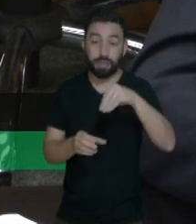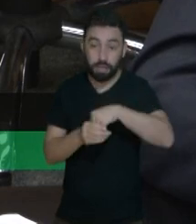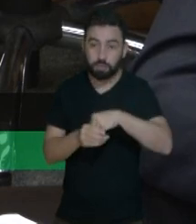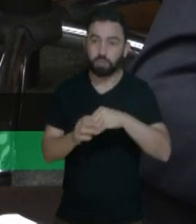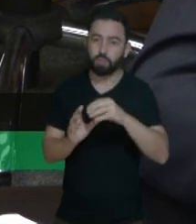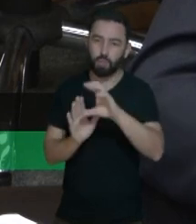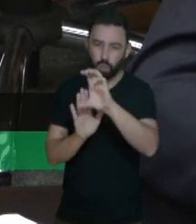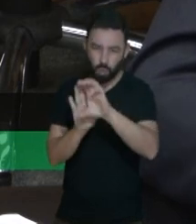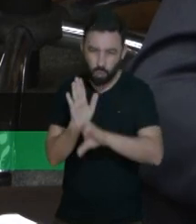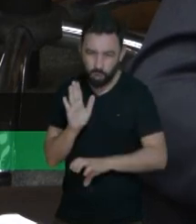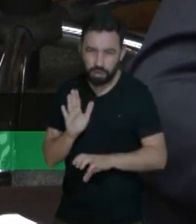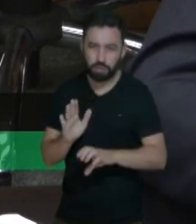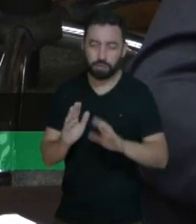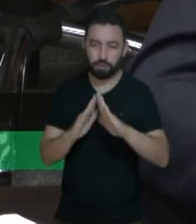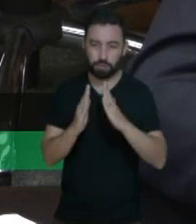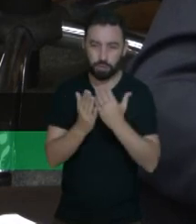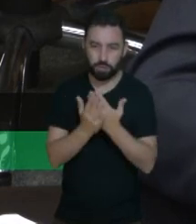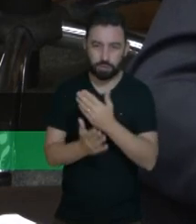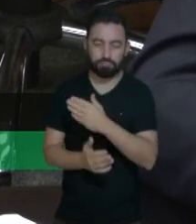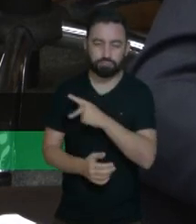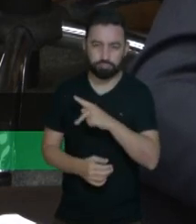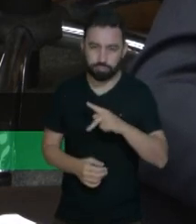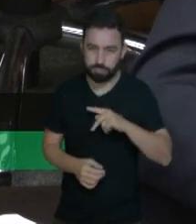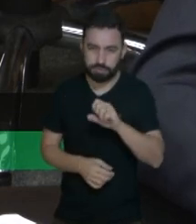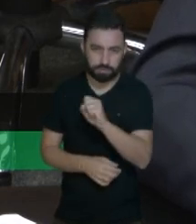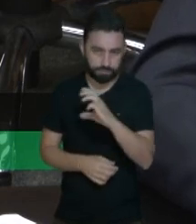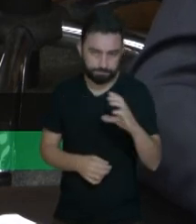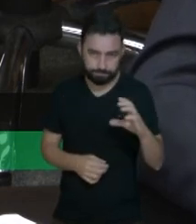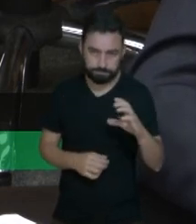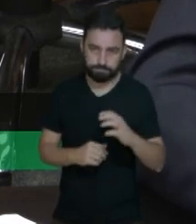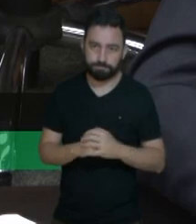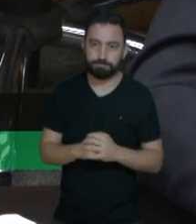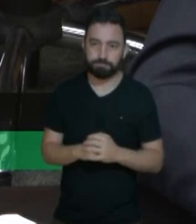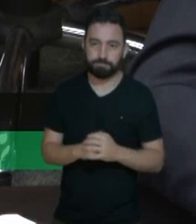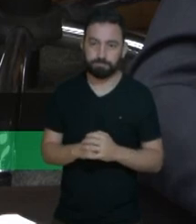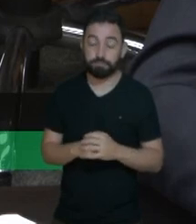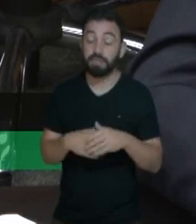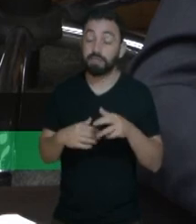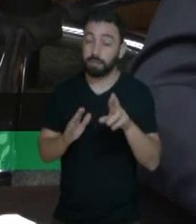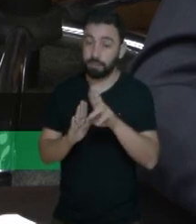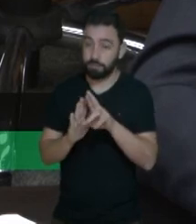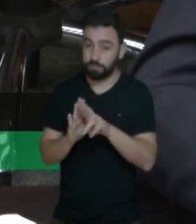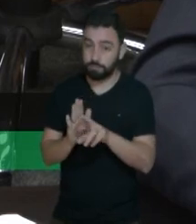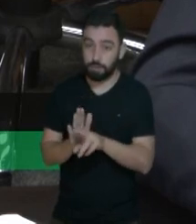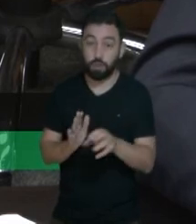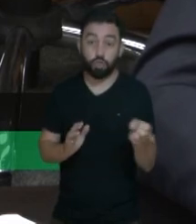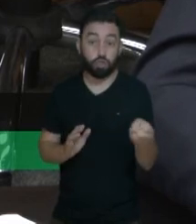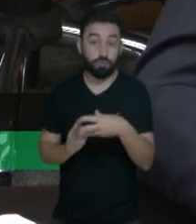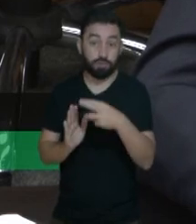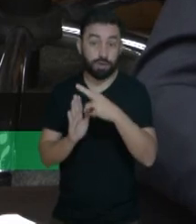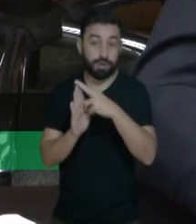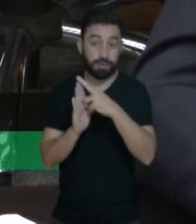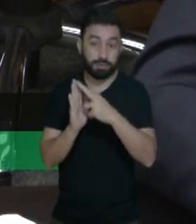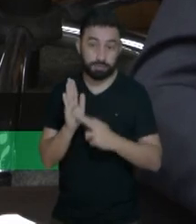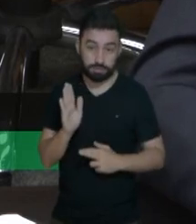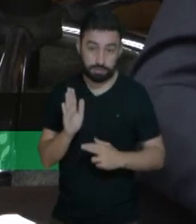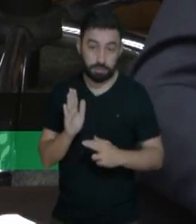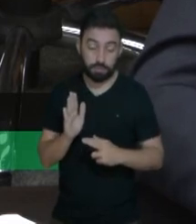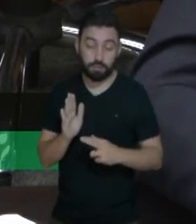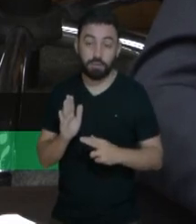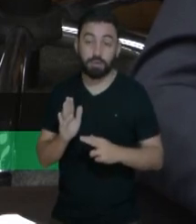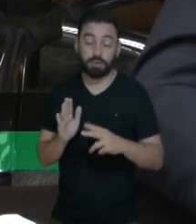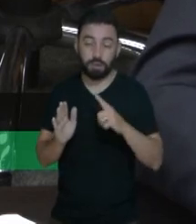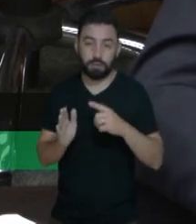do Estado de Santa Catarina com regulamentando a nova redação para o parágrafo